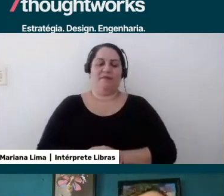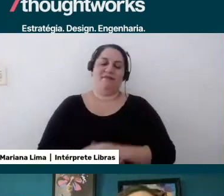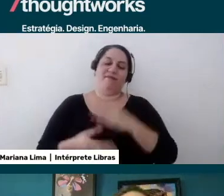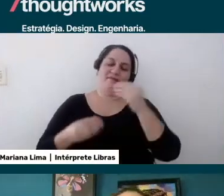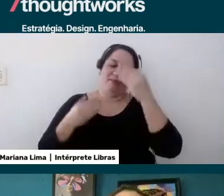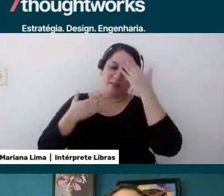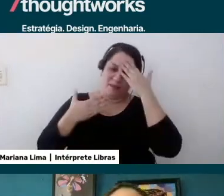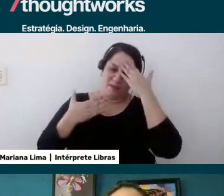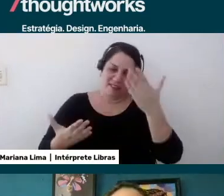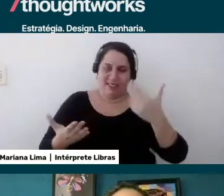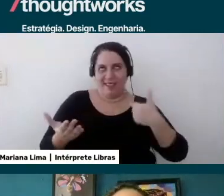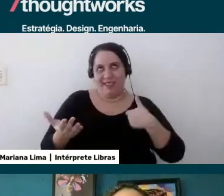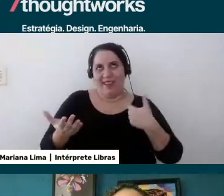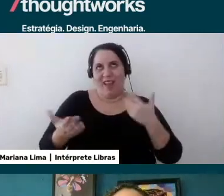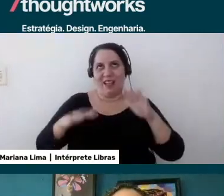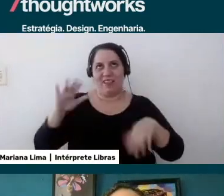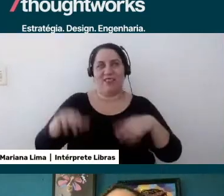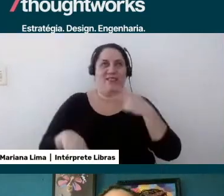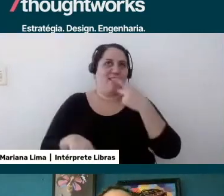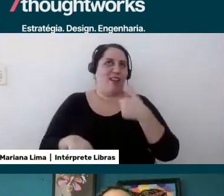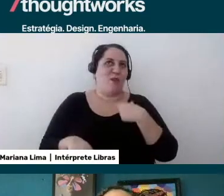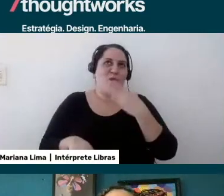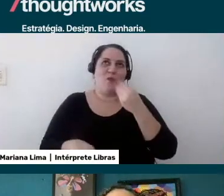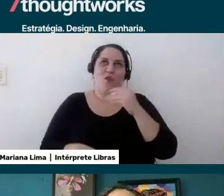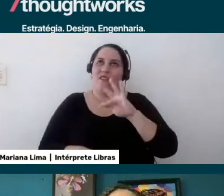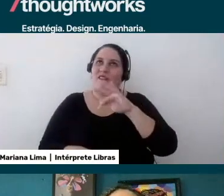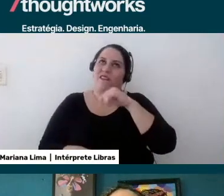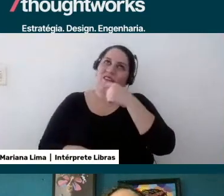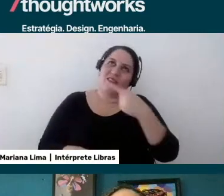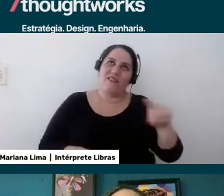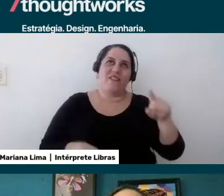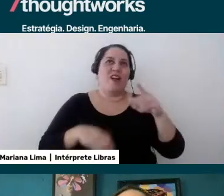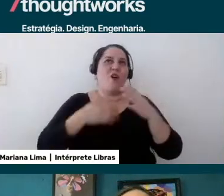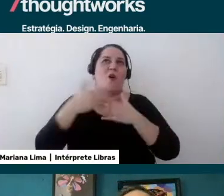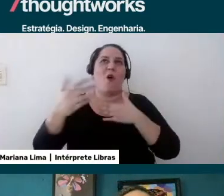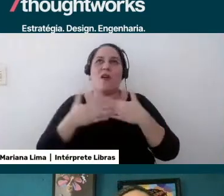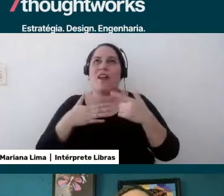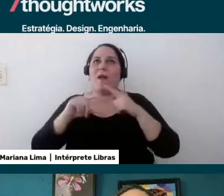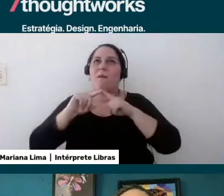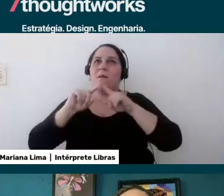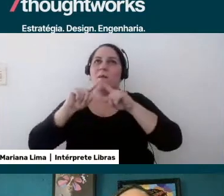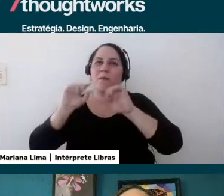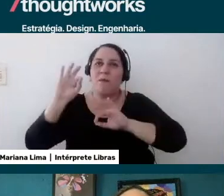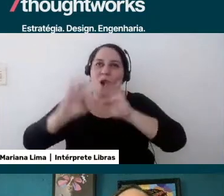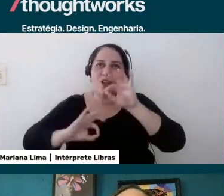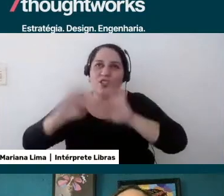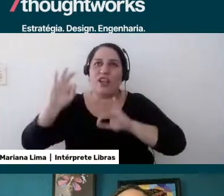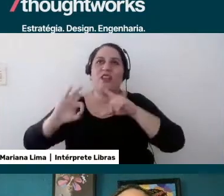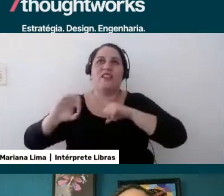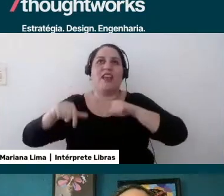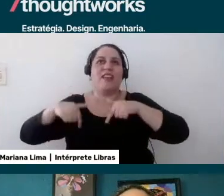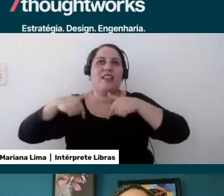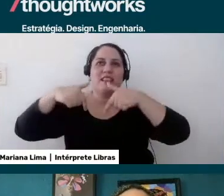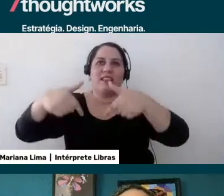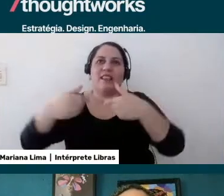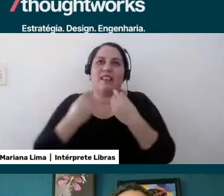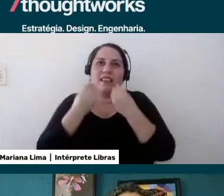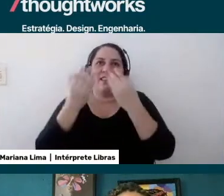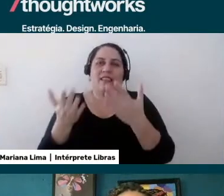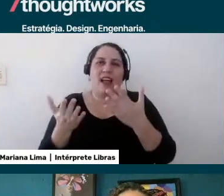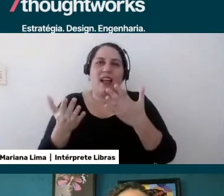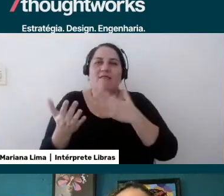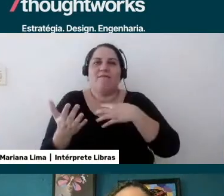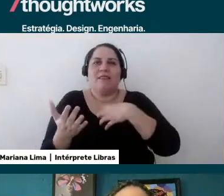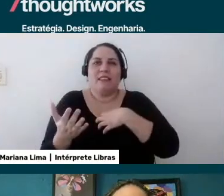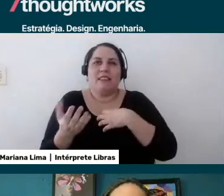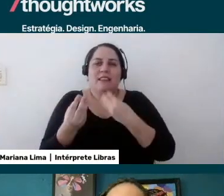Obrigada, Kleber. Eu sou suspeita, né? Porque eu sou fã de todas essas iniciativas, exatamente pela sensibilidade dessas construções,